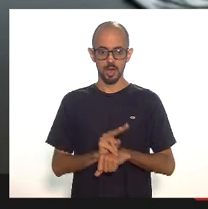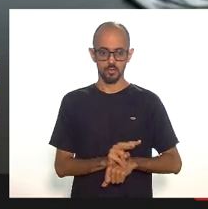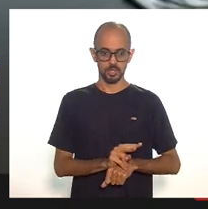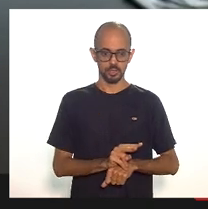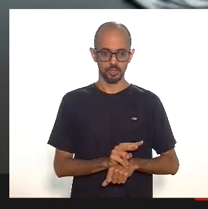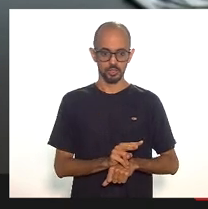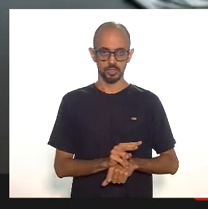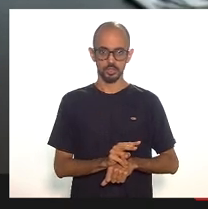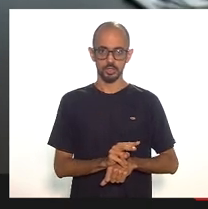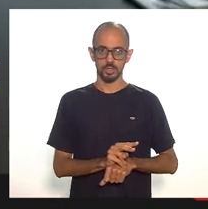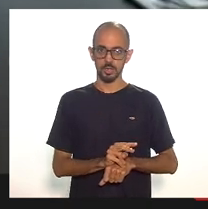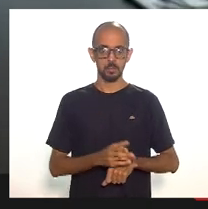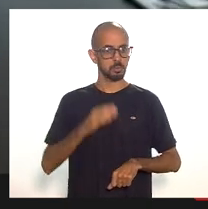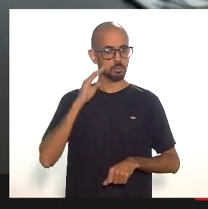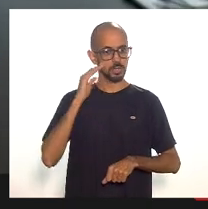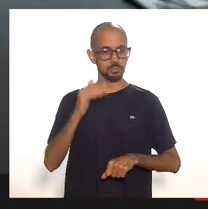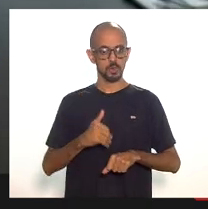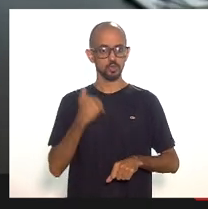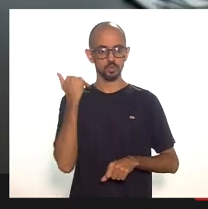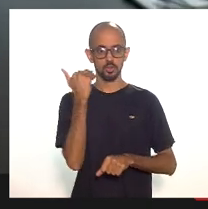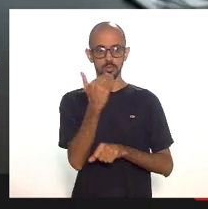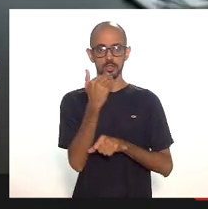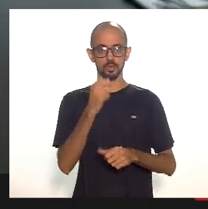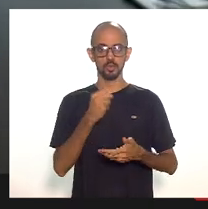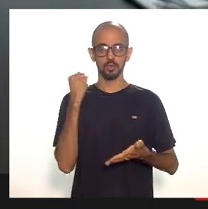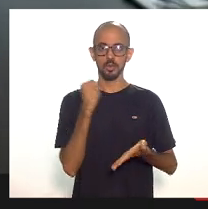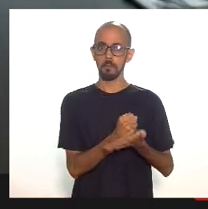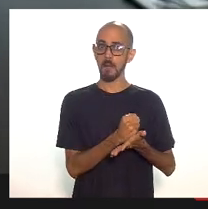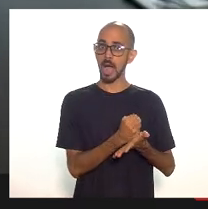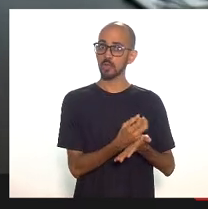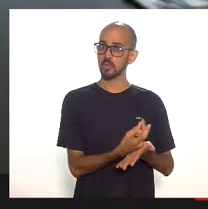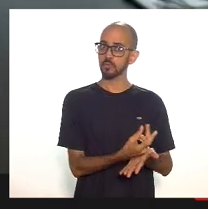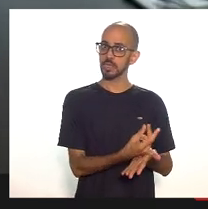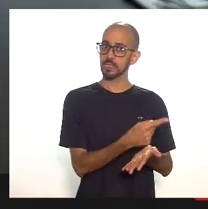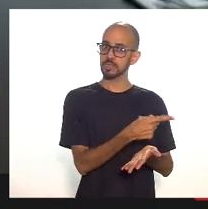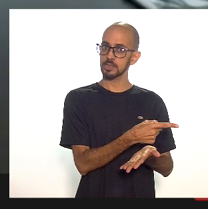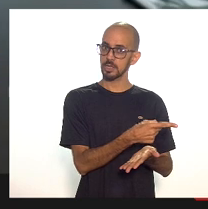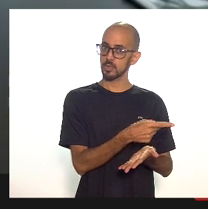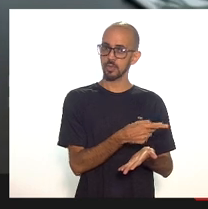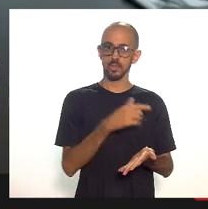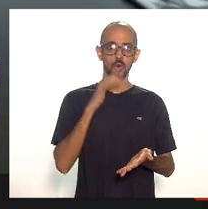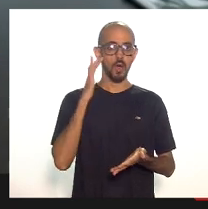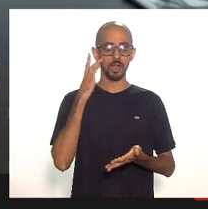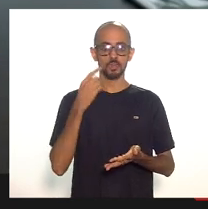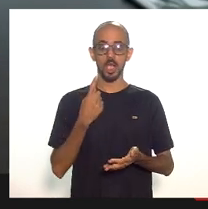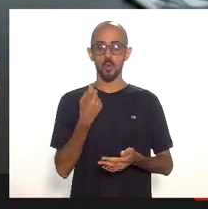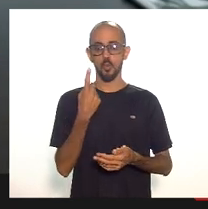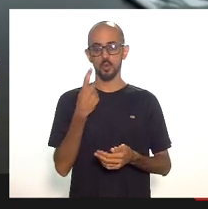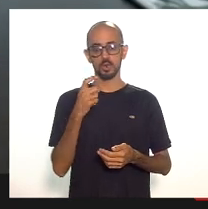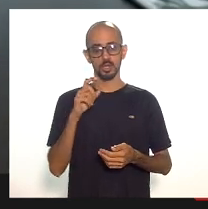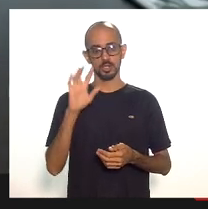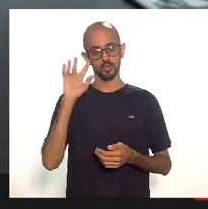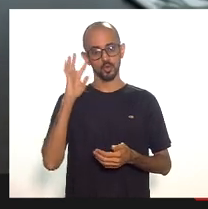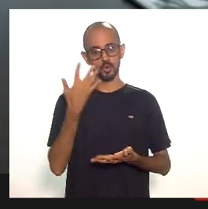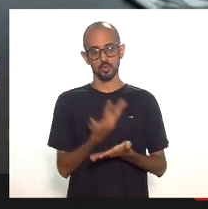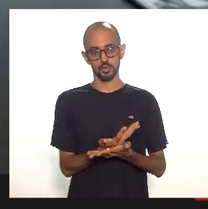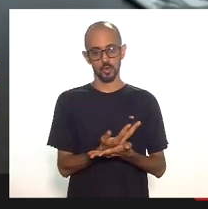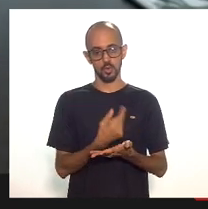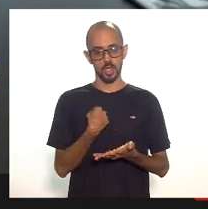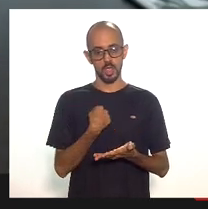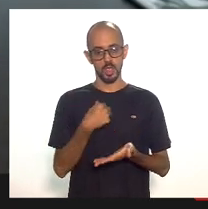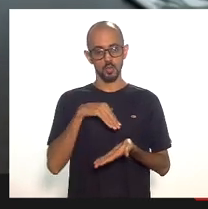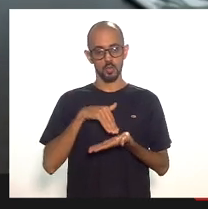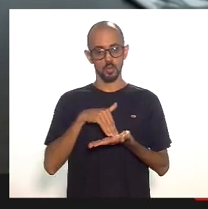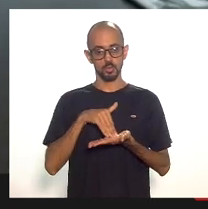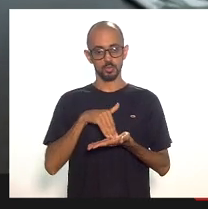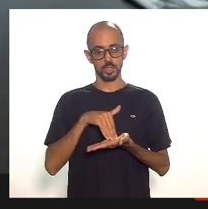financeiro sobre a defesa do PCCS, que eu acho que é a única solução. Então, o secretário de Estado, eu, Carlos Roberto